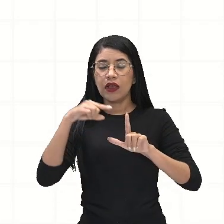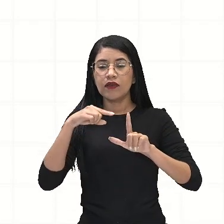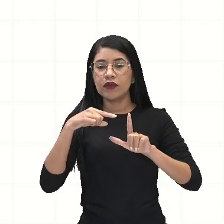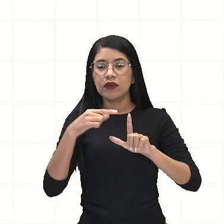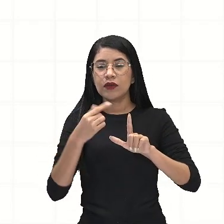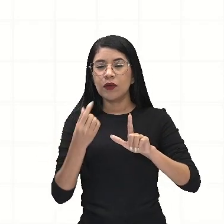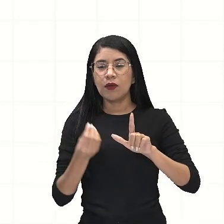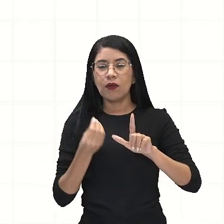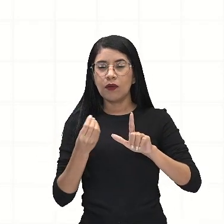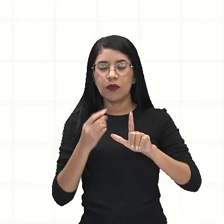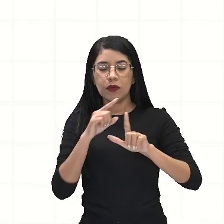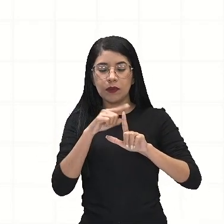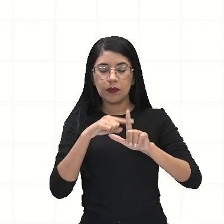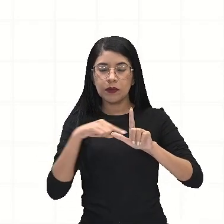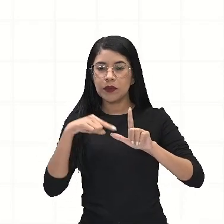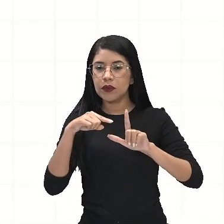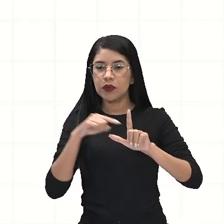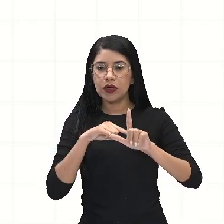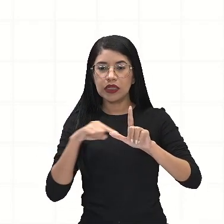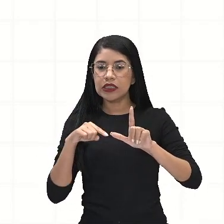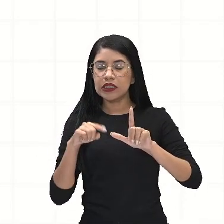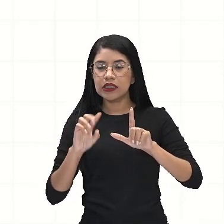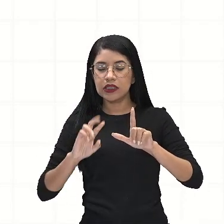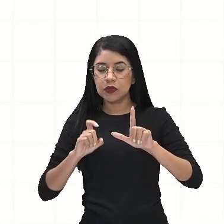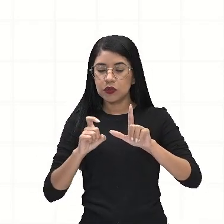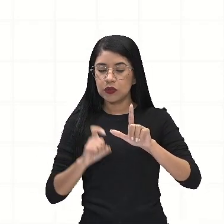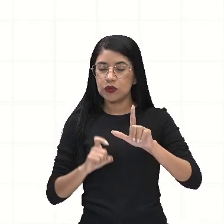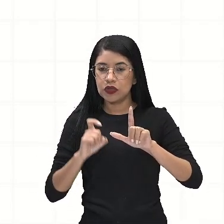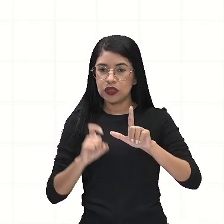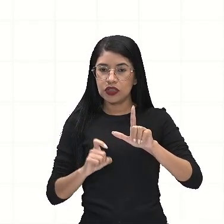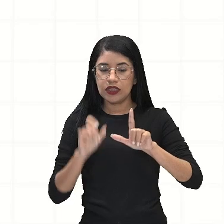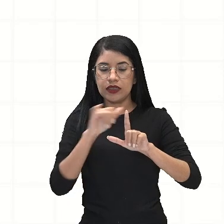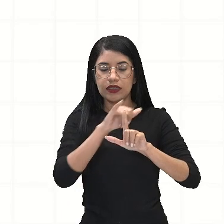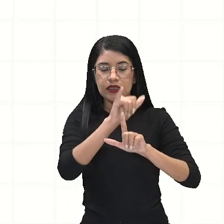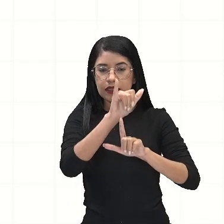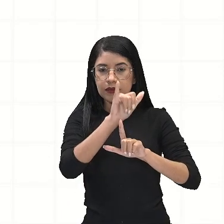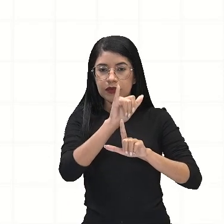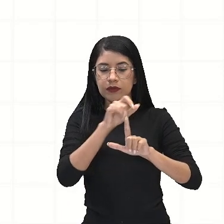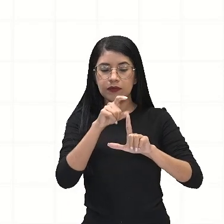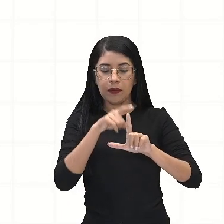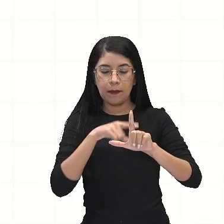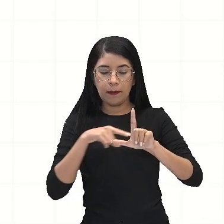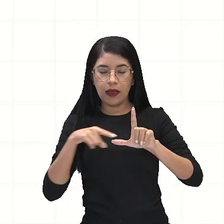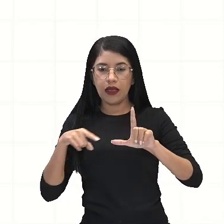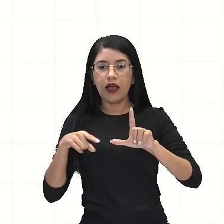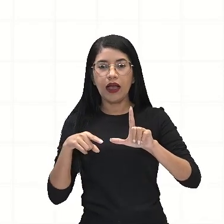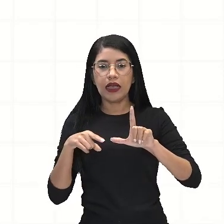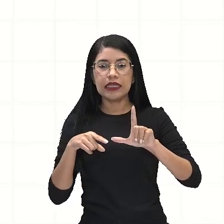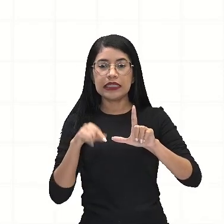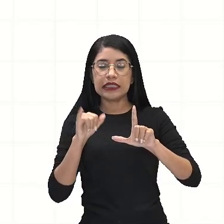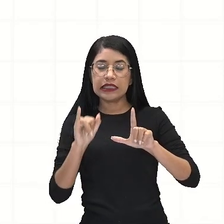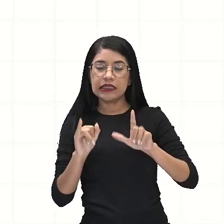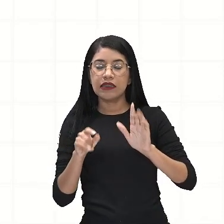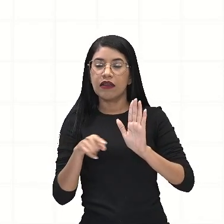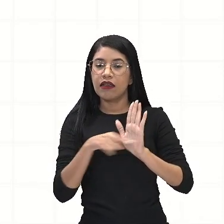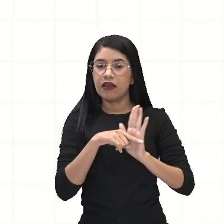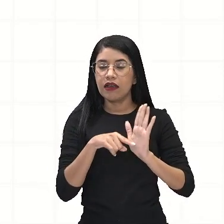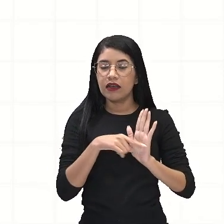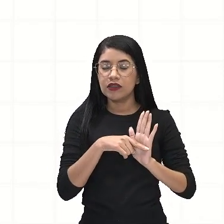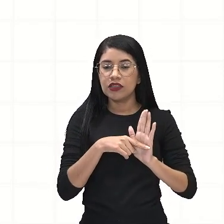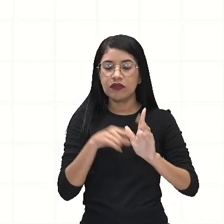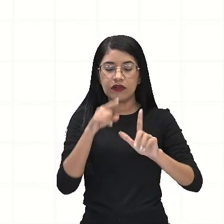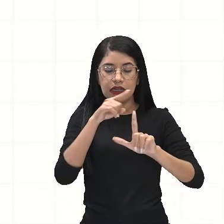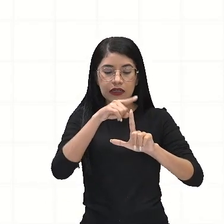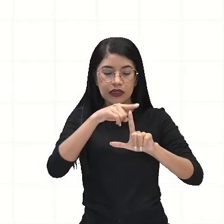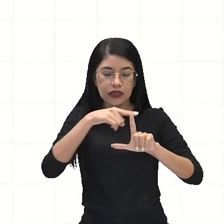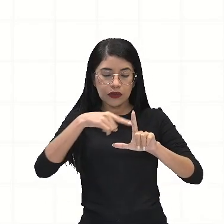eixo x, né? Lembrando que aqui é o eixo das abscissas e o eixo das ordenadas. Quando o gráfico for negativo, ele vem